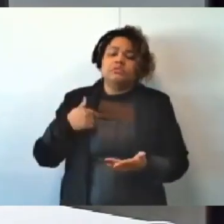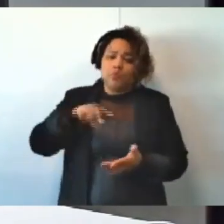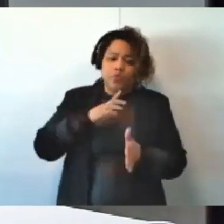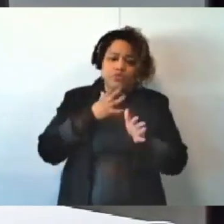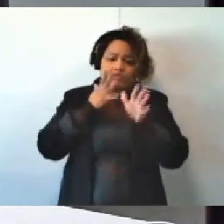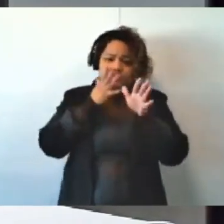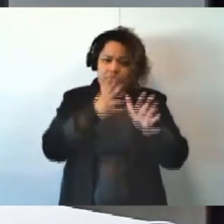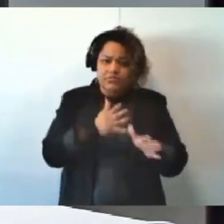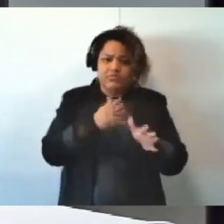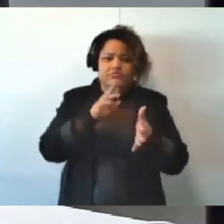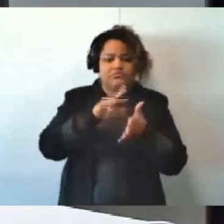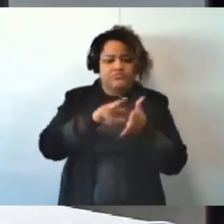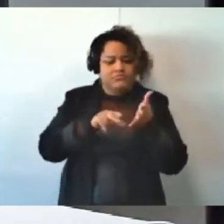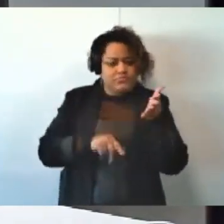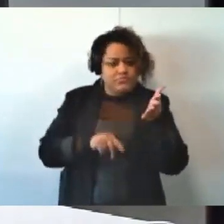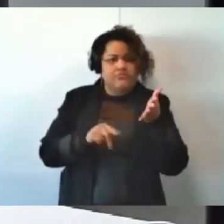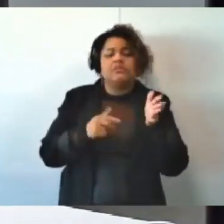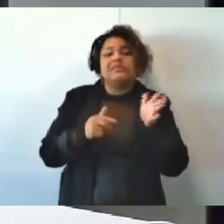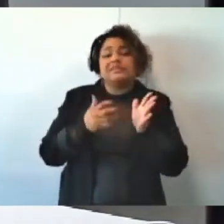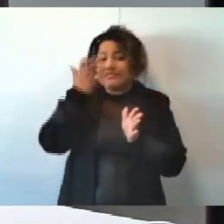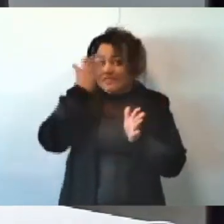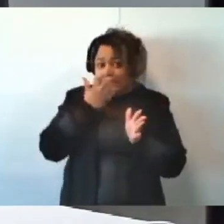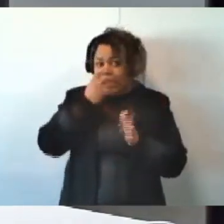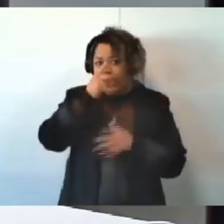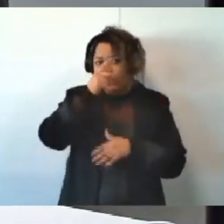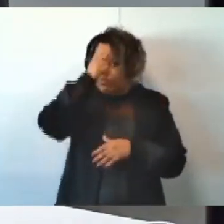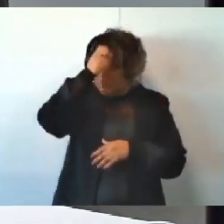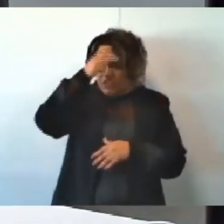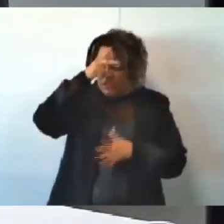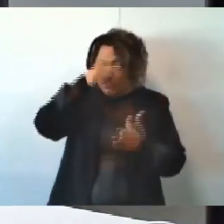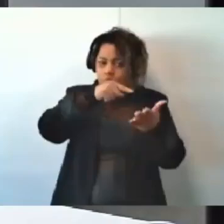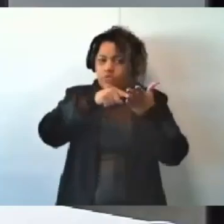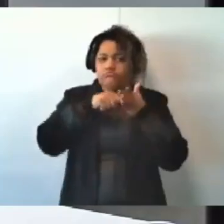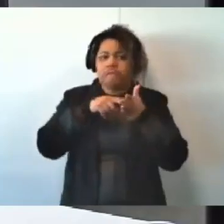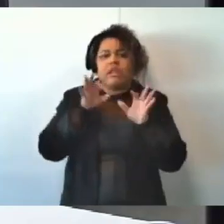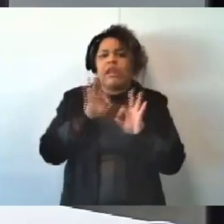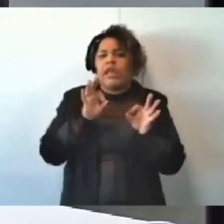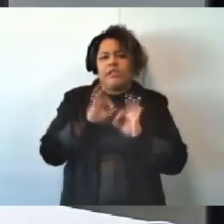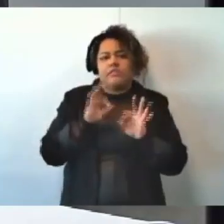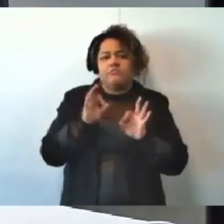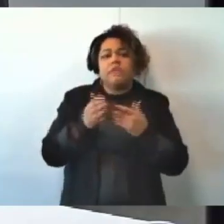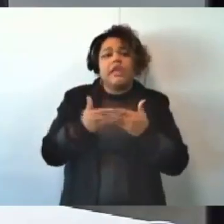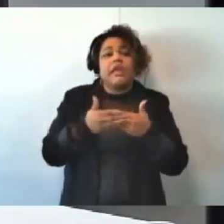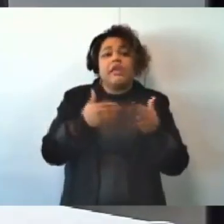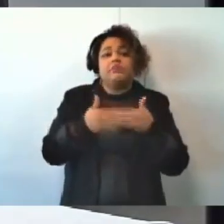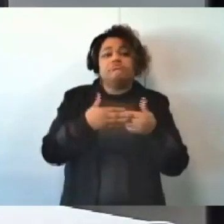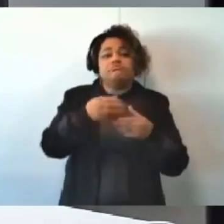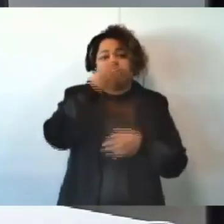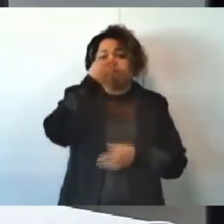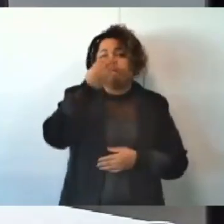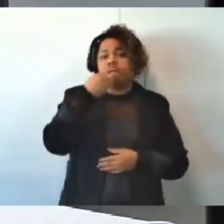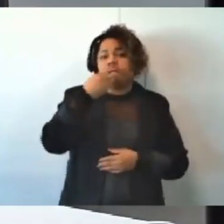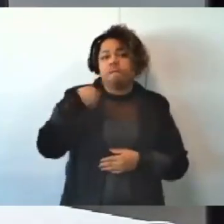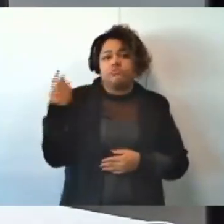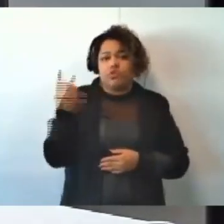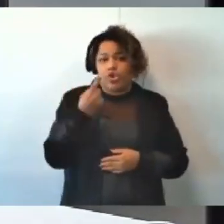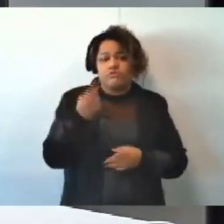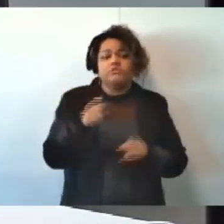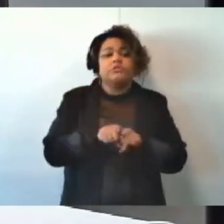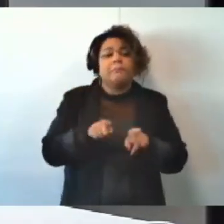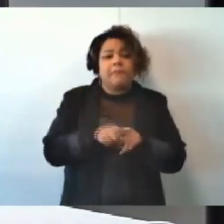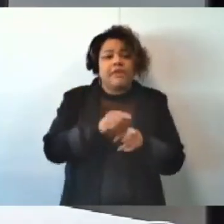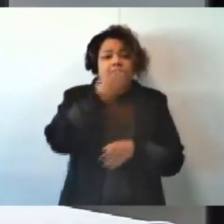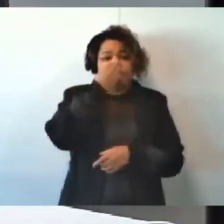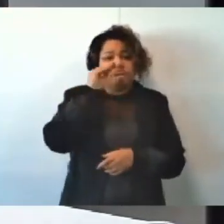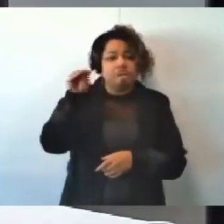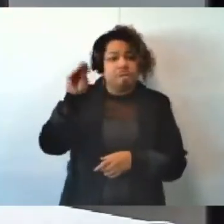coisas sérias que a prefeitura não apresenta, ela passa por cima da gente, passa por cima do Ministério Público e fala, eu